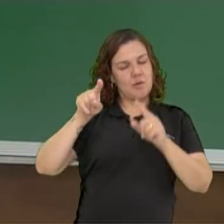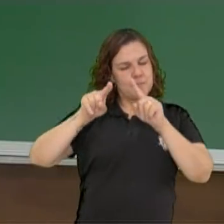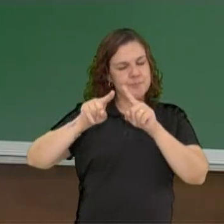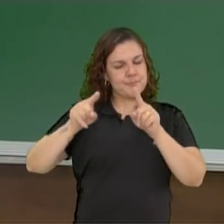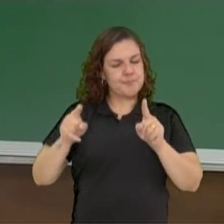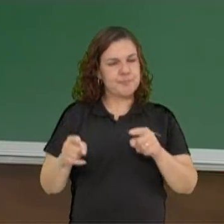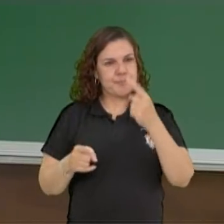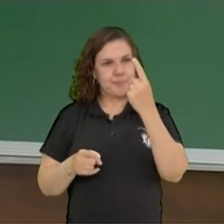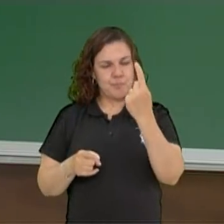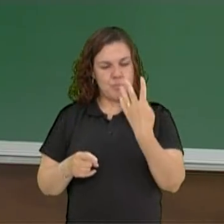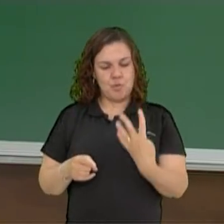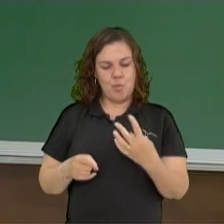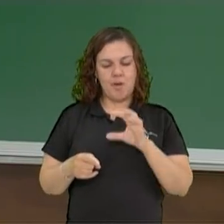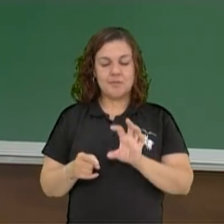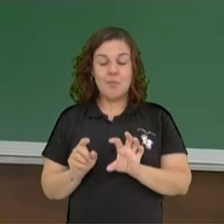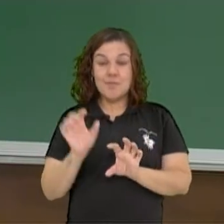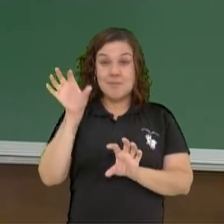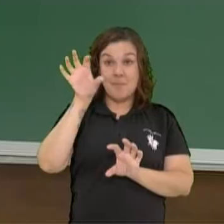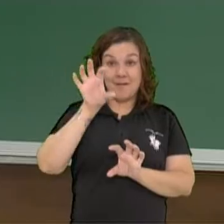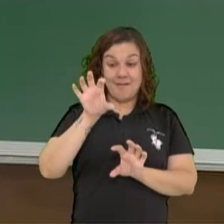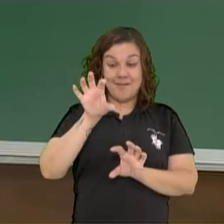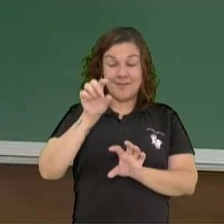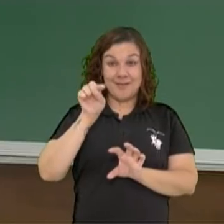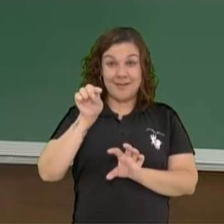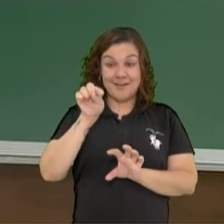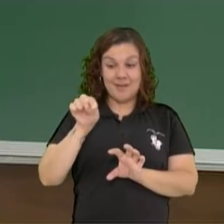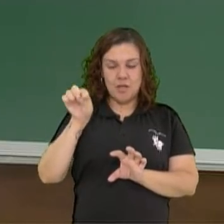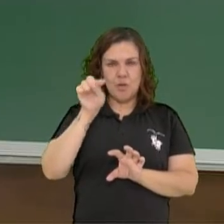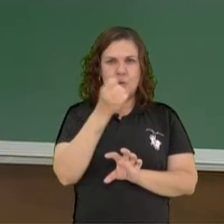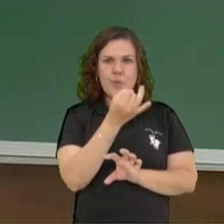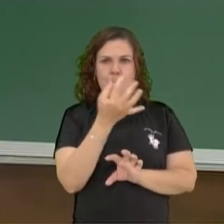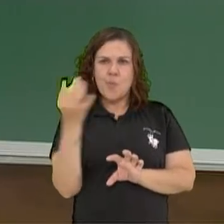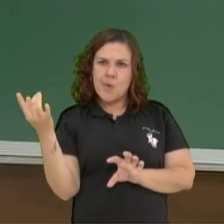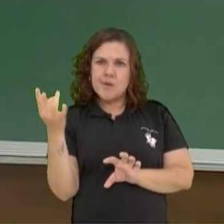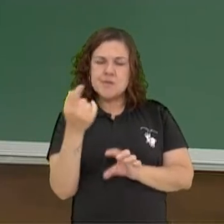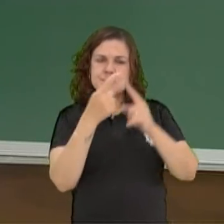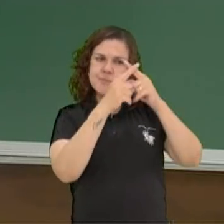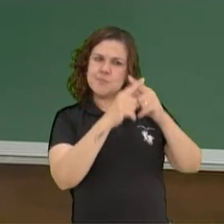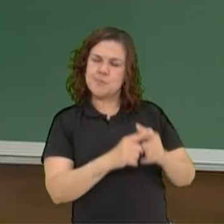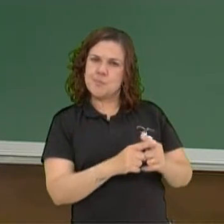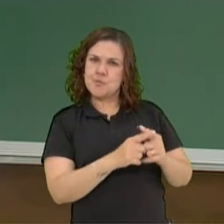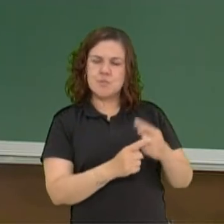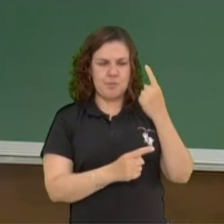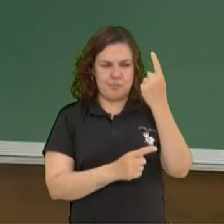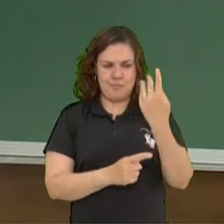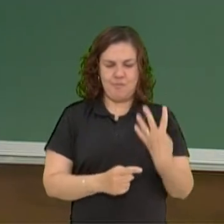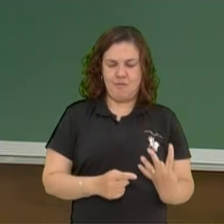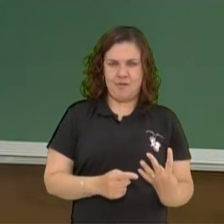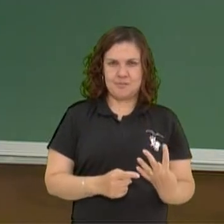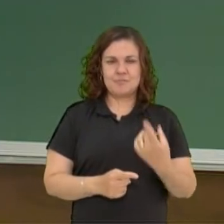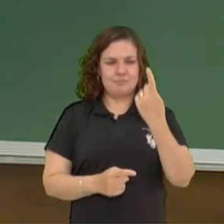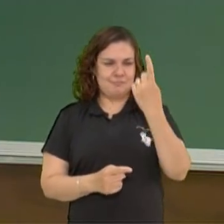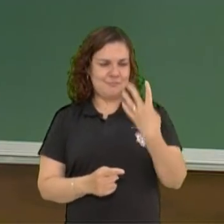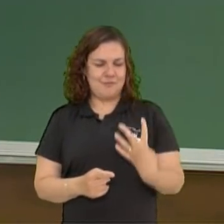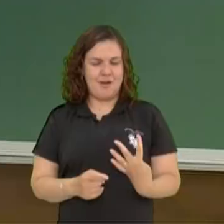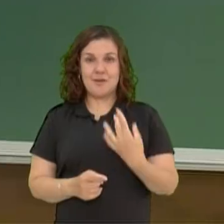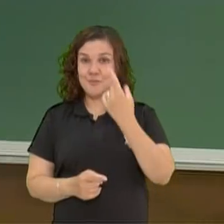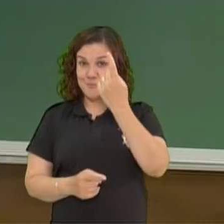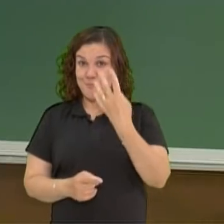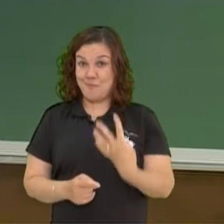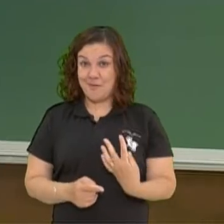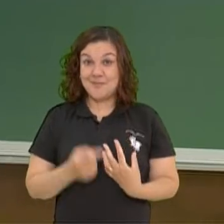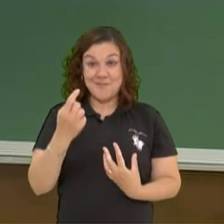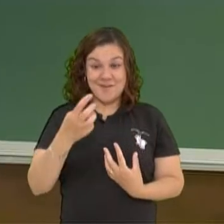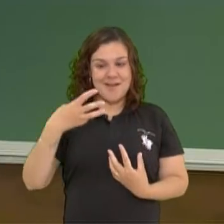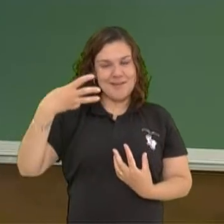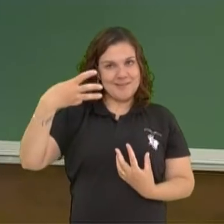esse expoente, né, ele é a quantidade de vezes que eu estou multiplicando 1/4. E esse resultado, né, que